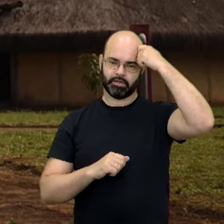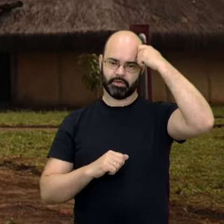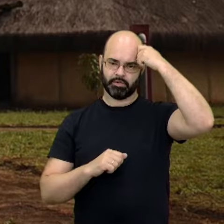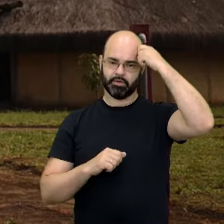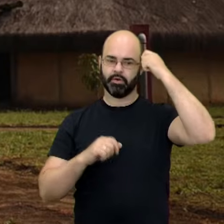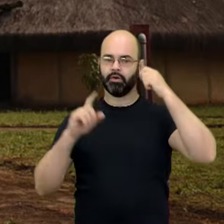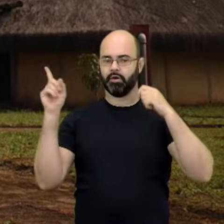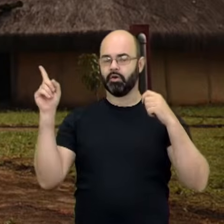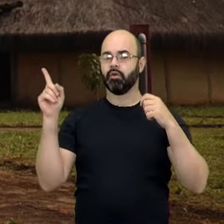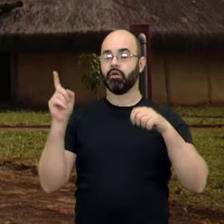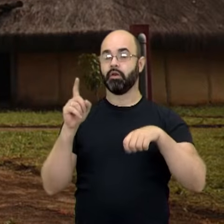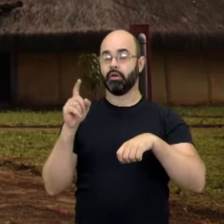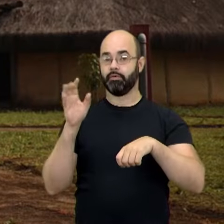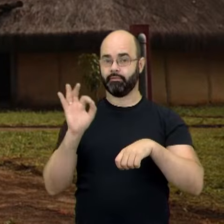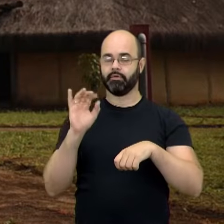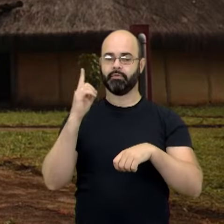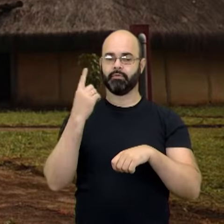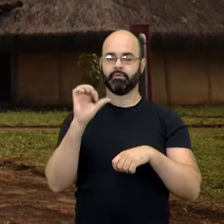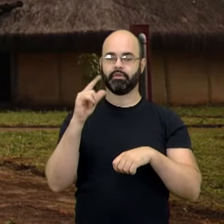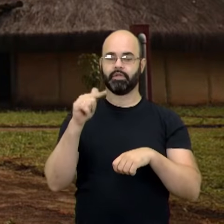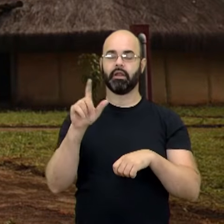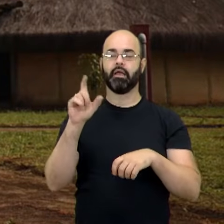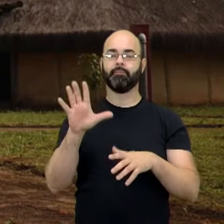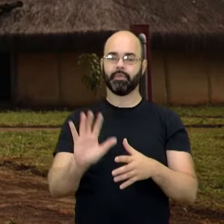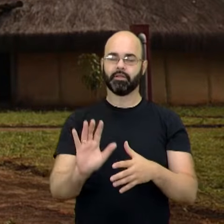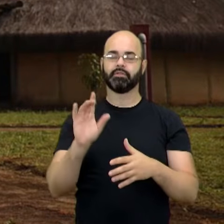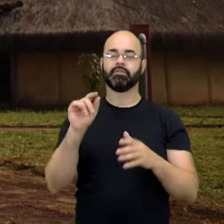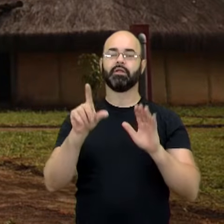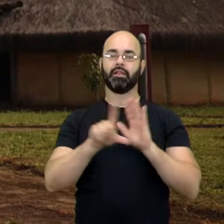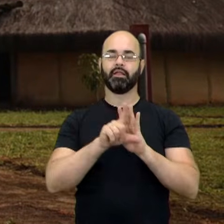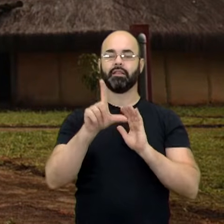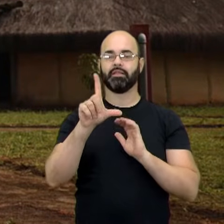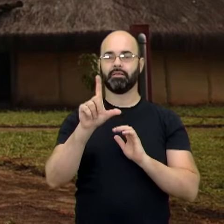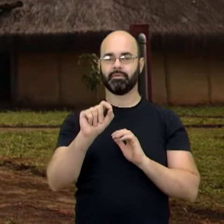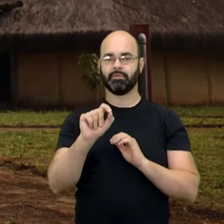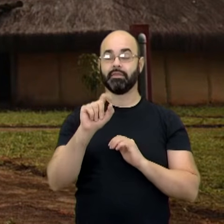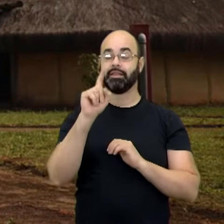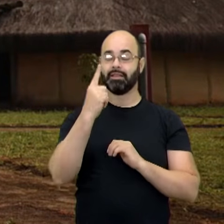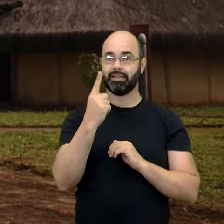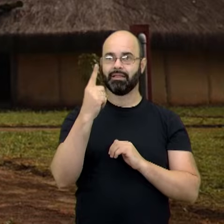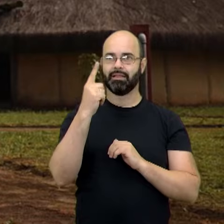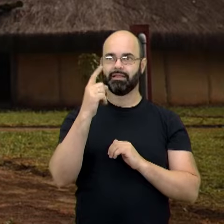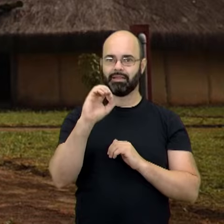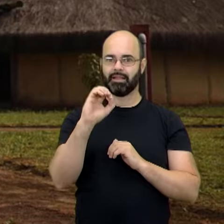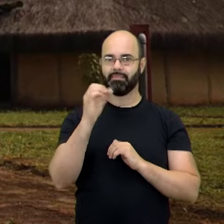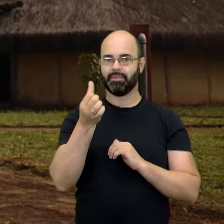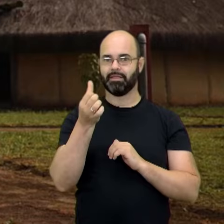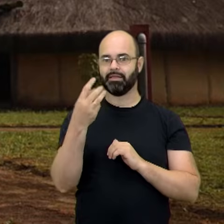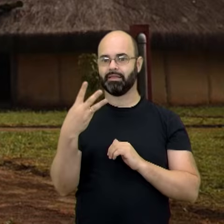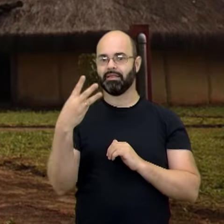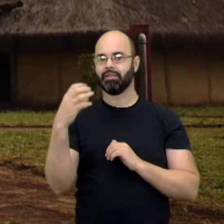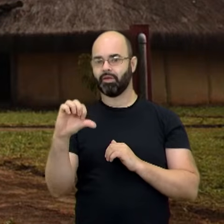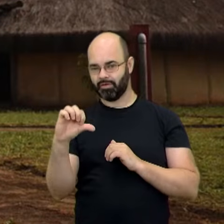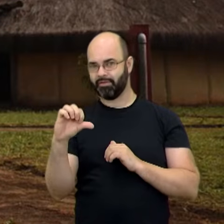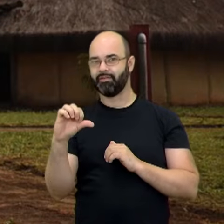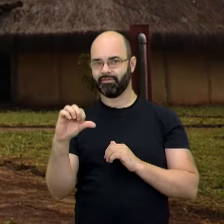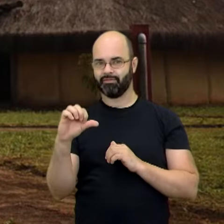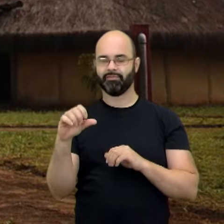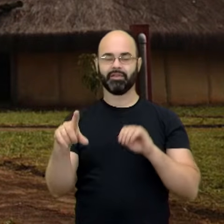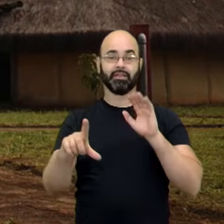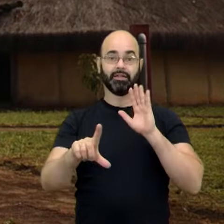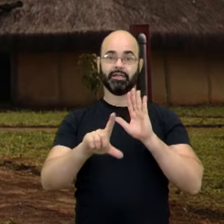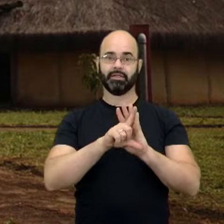em 2011 pela Lei 10.639. Você conhece essa lei, né, Elaine? Sim. Conhece essa lei. A Lei